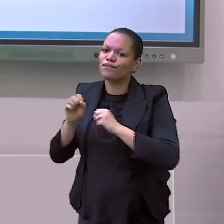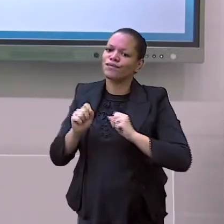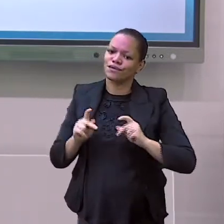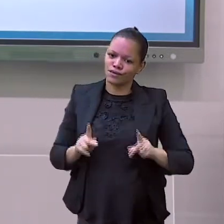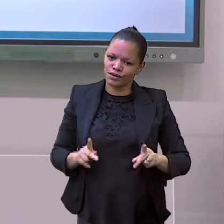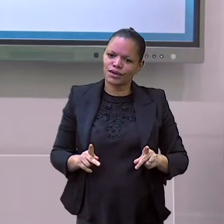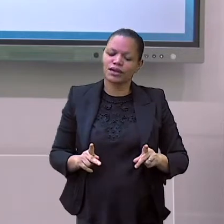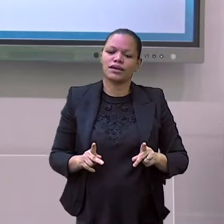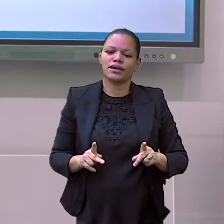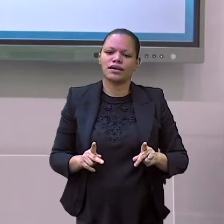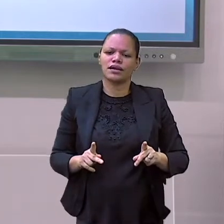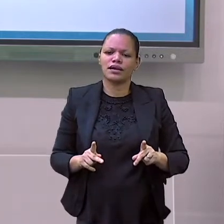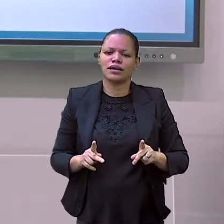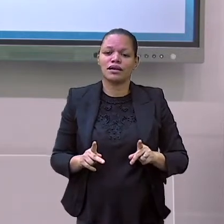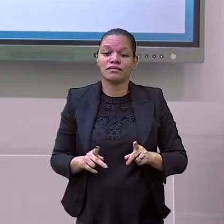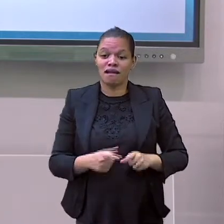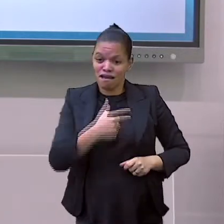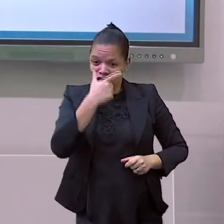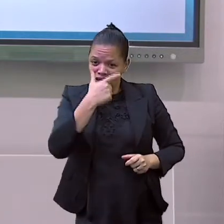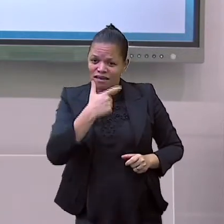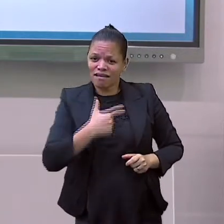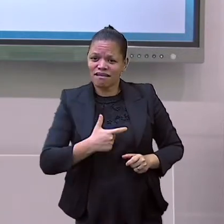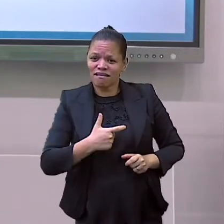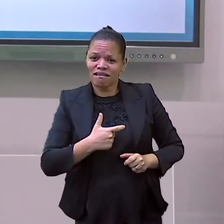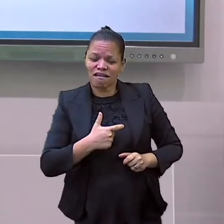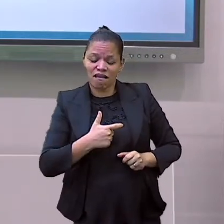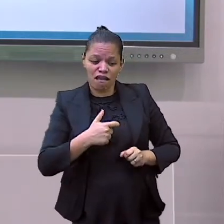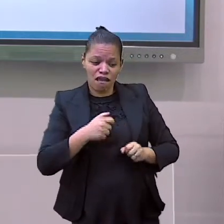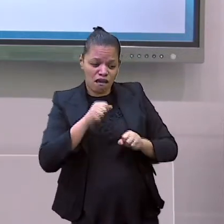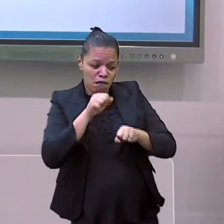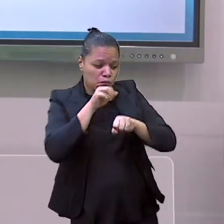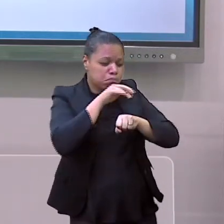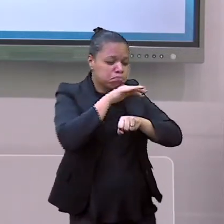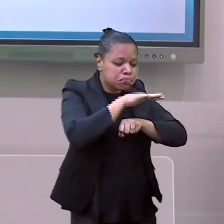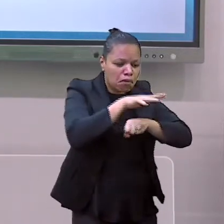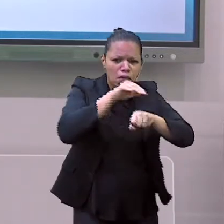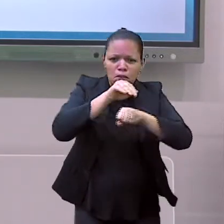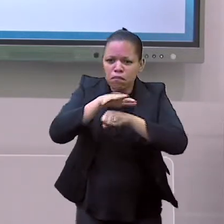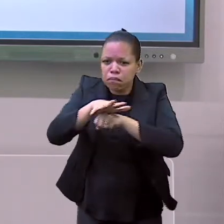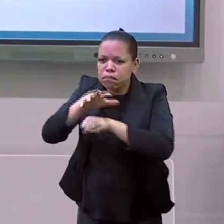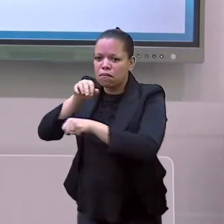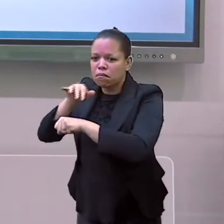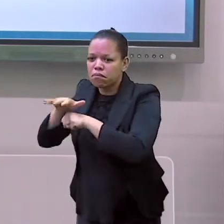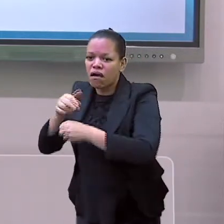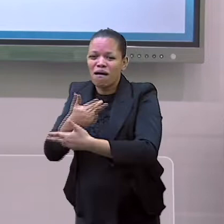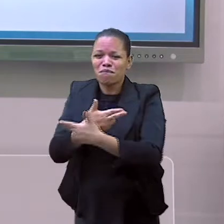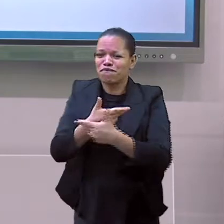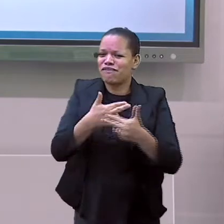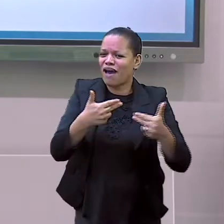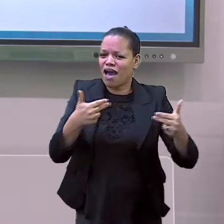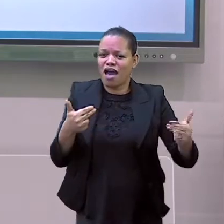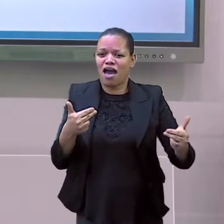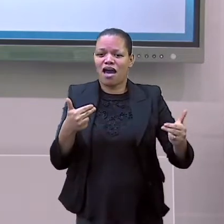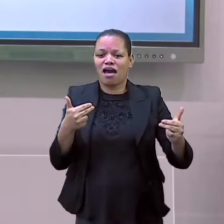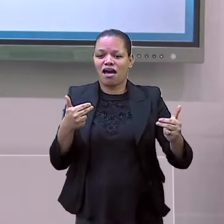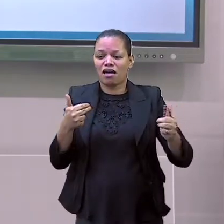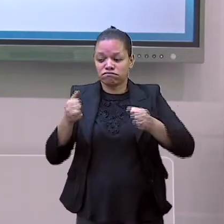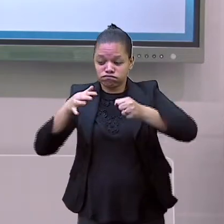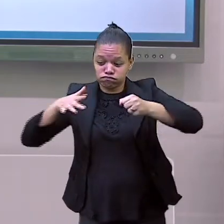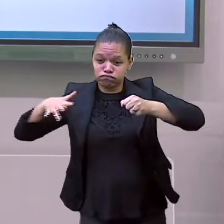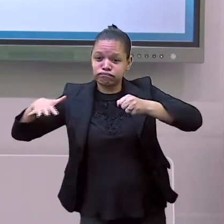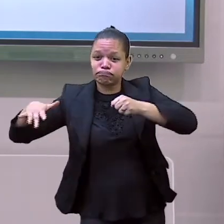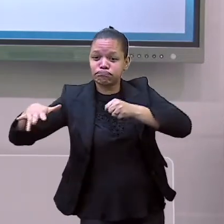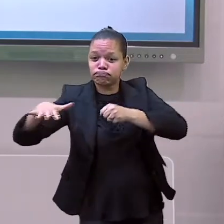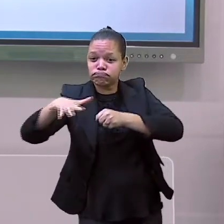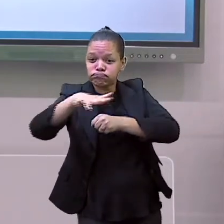contaminada. E eu vou contaminando outras pessoas e outras pessoas também vão sendo contaminadas. Isso vira o quê?